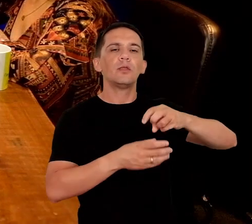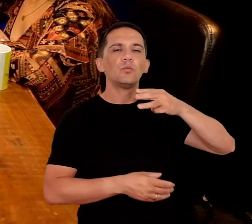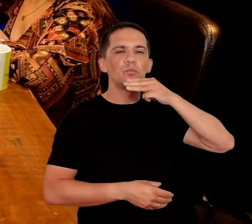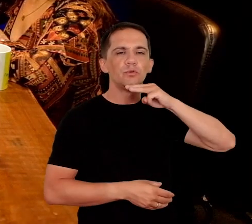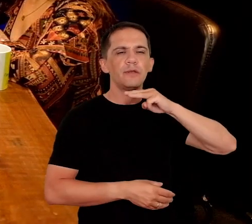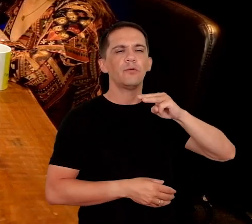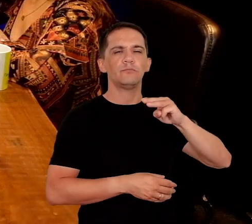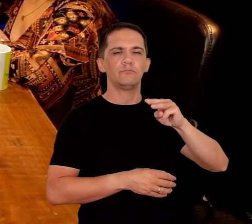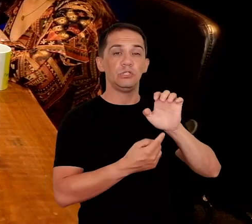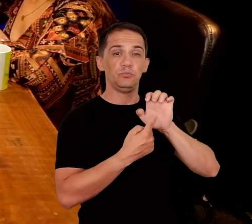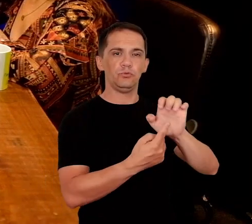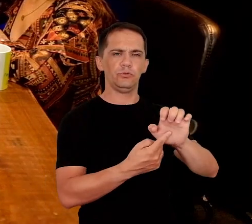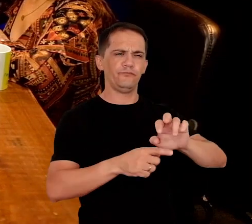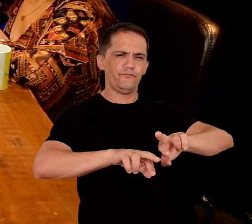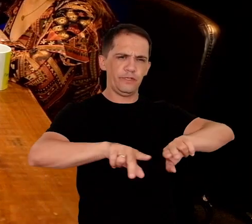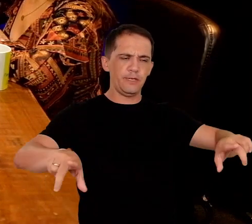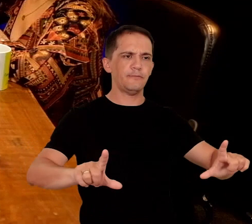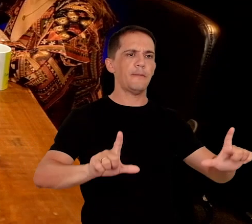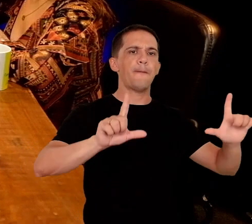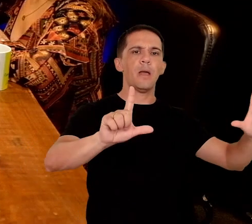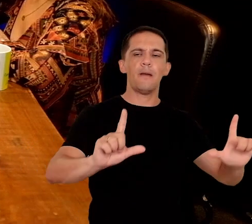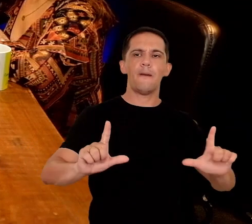né? Então, por exemplo, tem algumas TVs